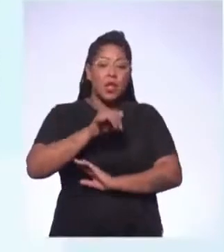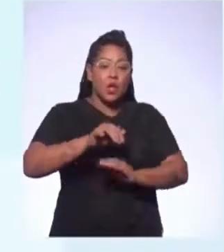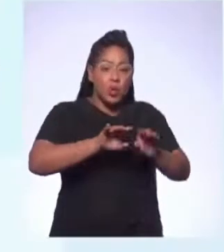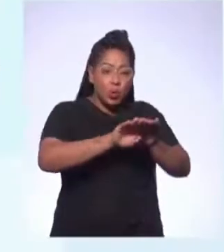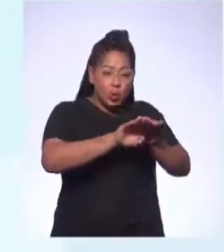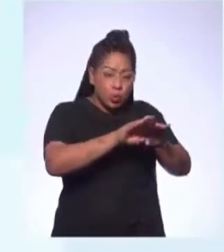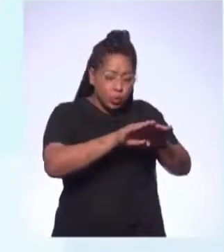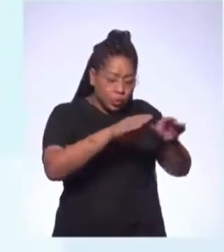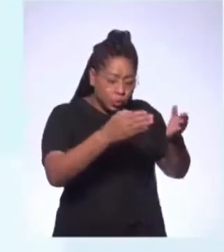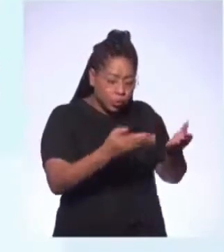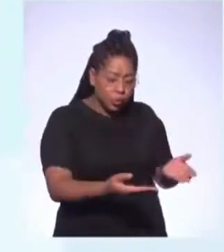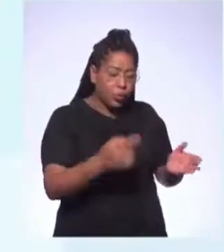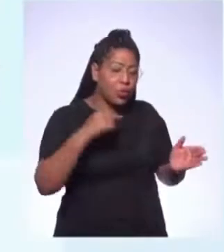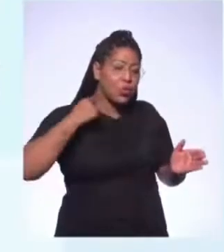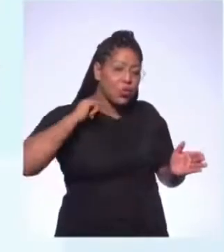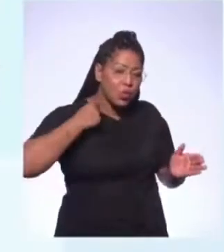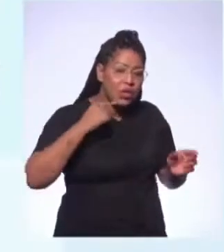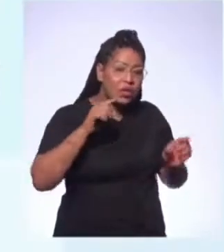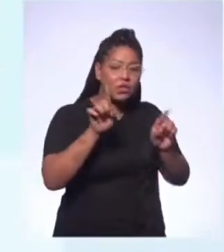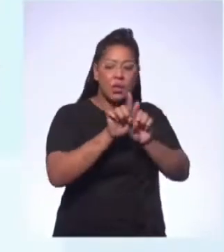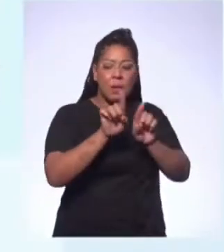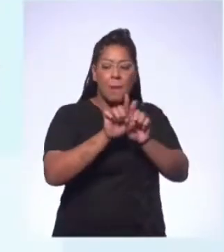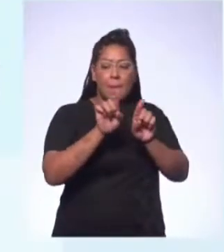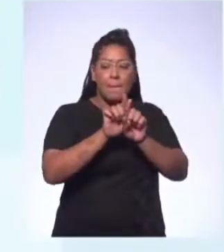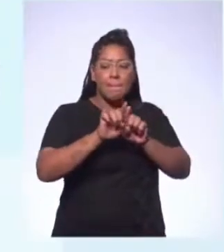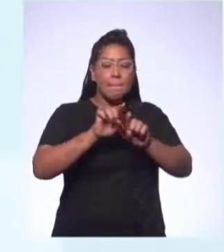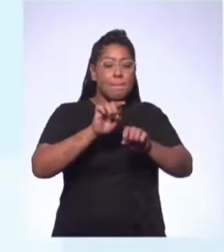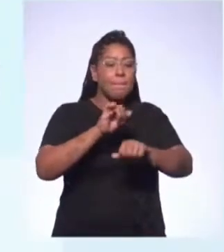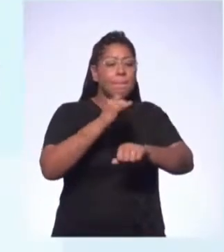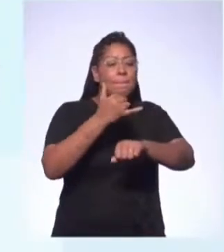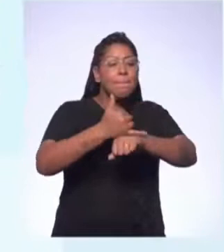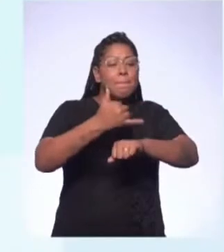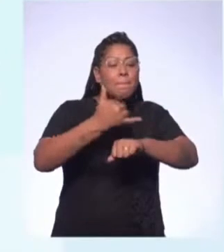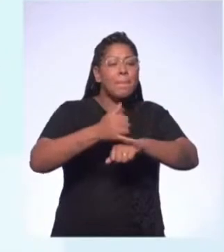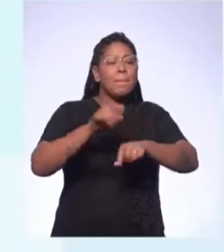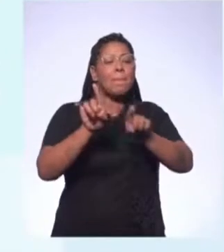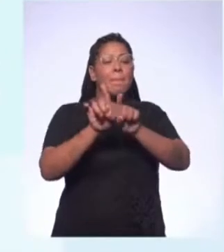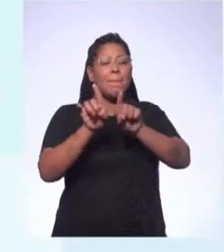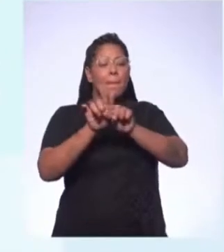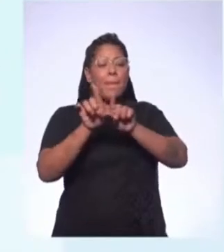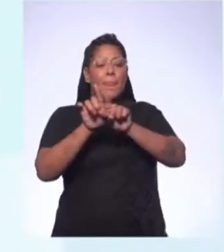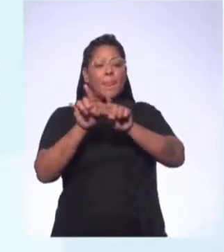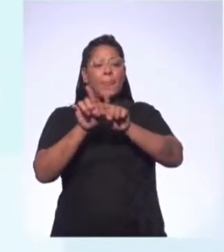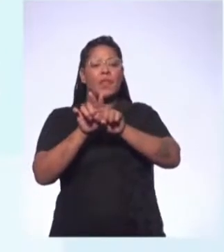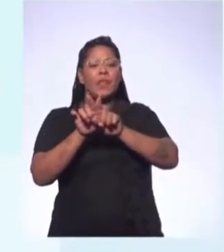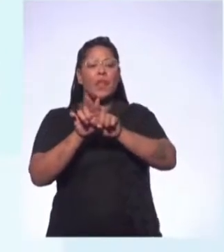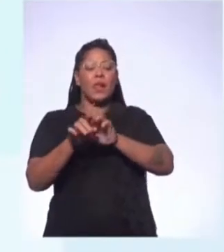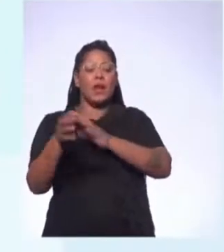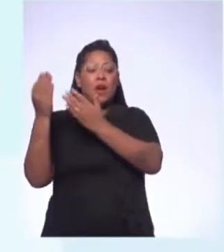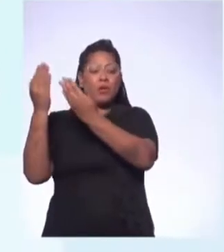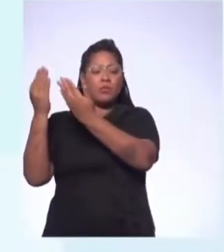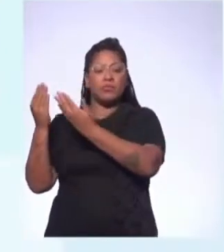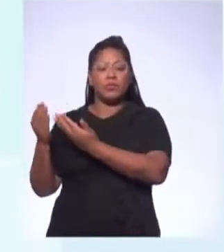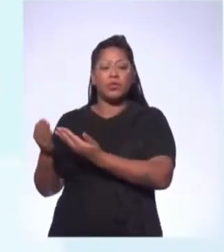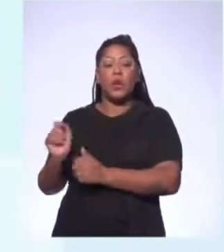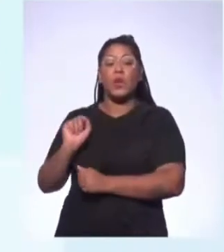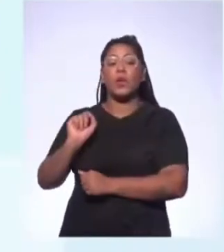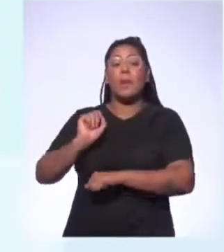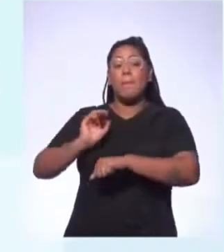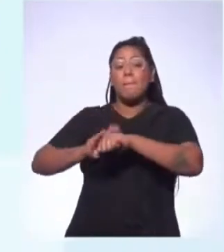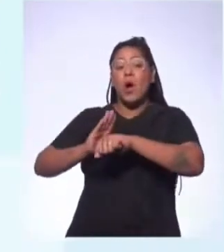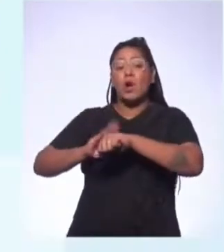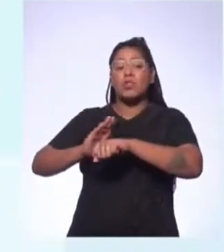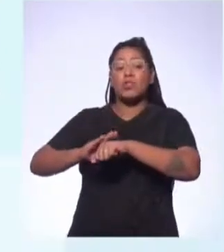certo? Os plásticos, os metais e produtos químicos como fertilizantes, pesticidas, ok?